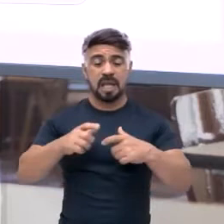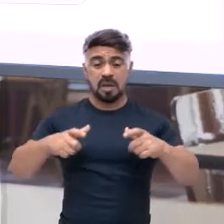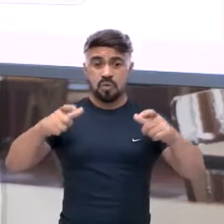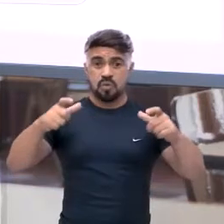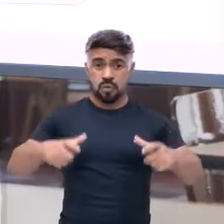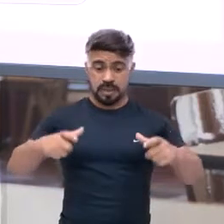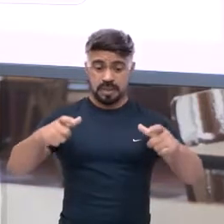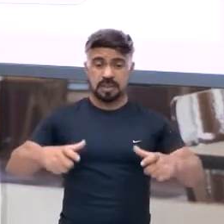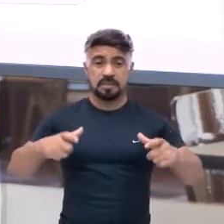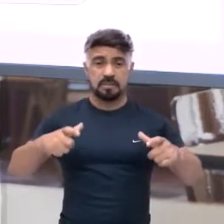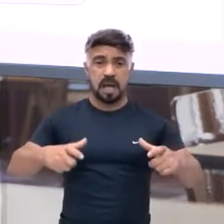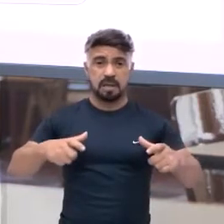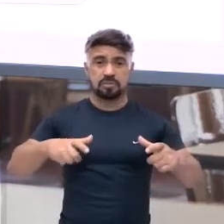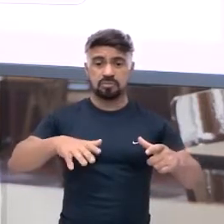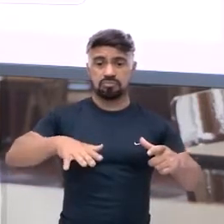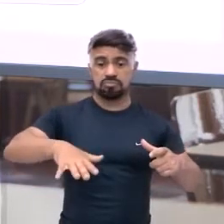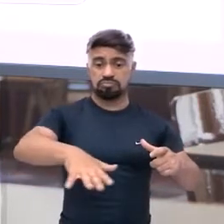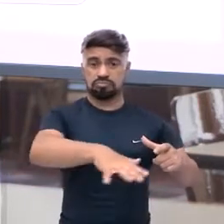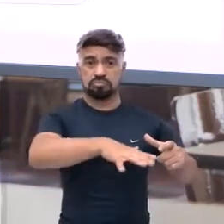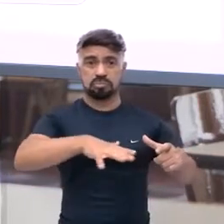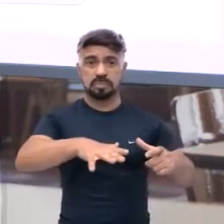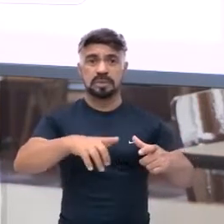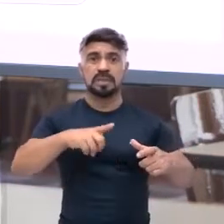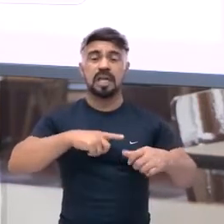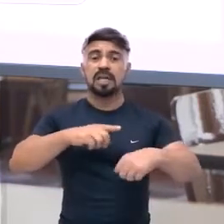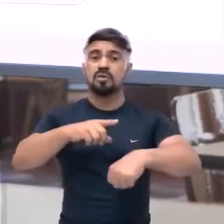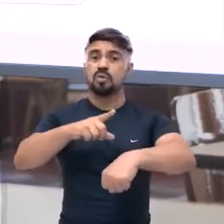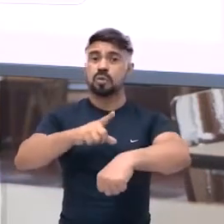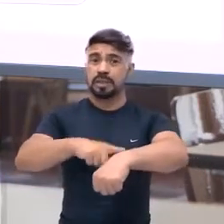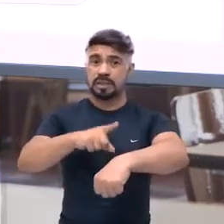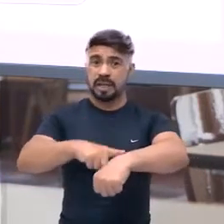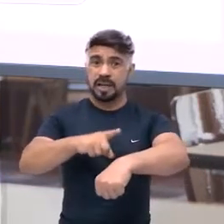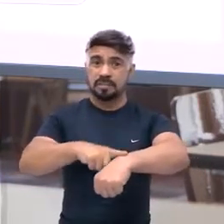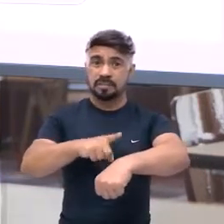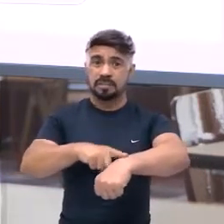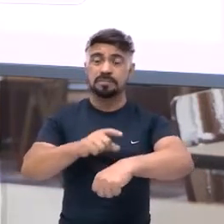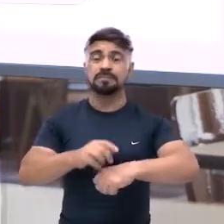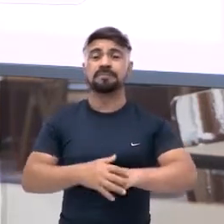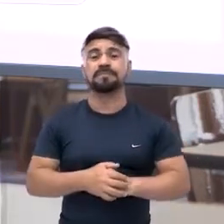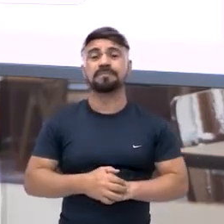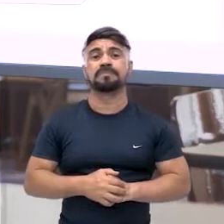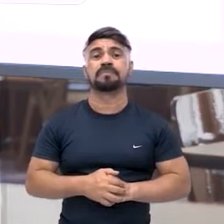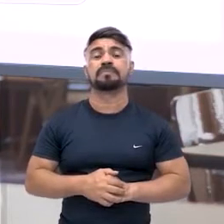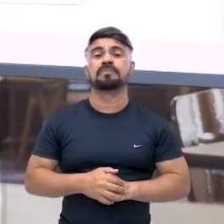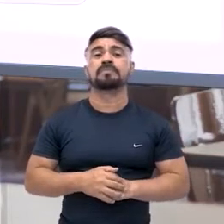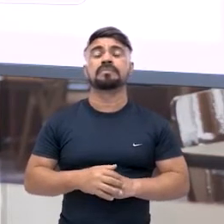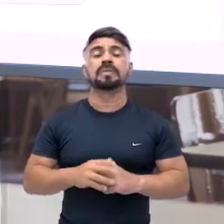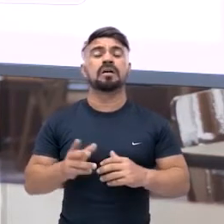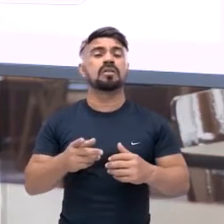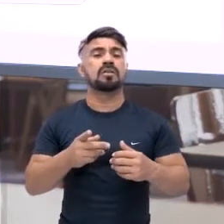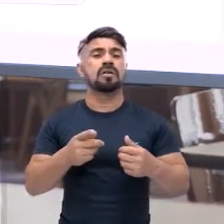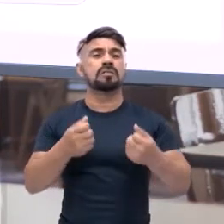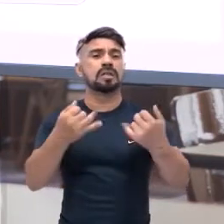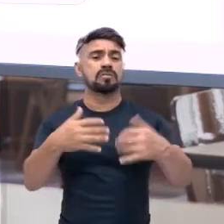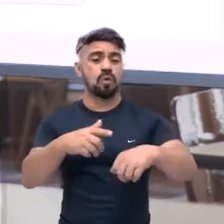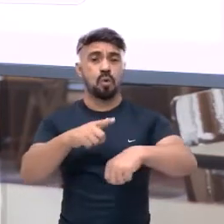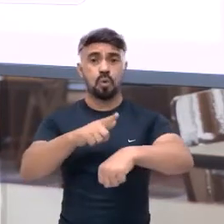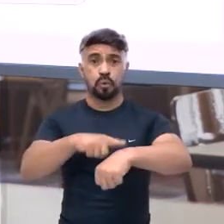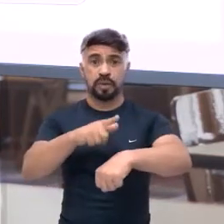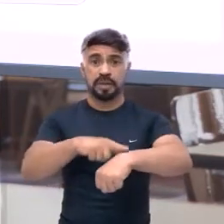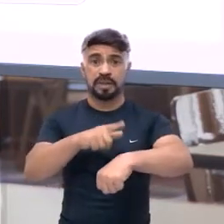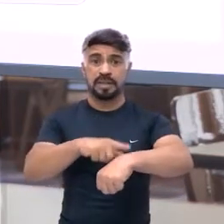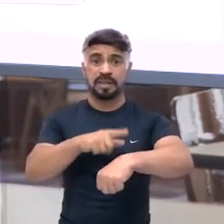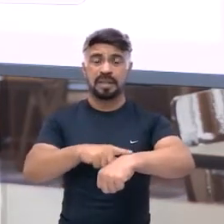o espaço que é determinado, temos o tempo, e olha só, quando nós falamos do